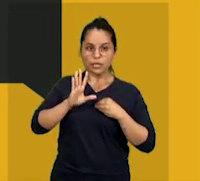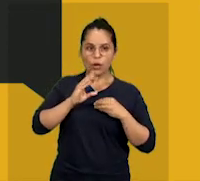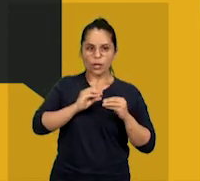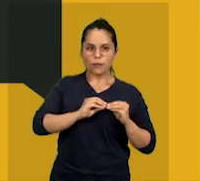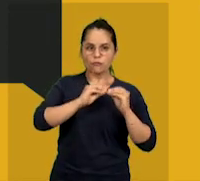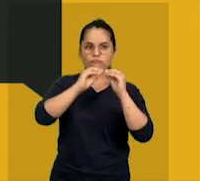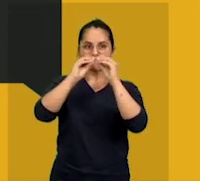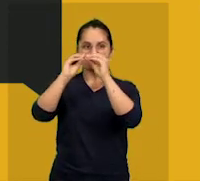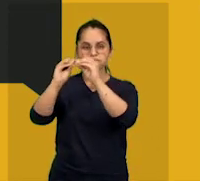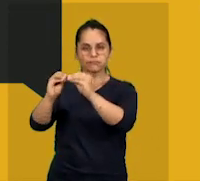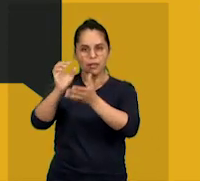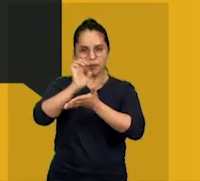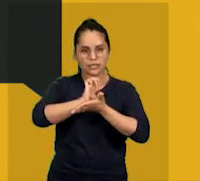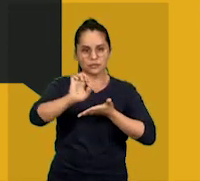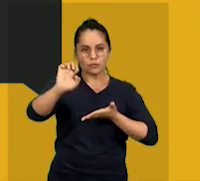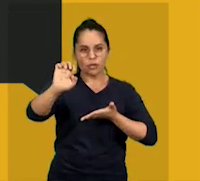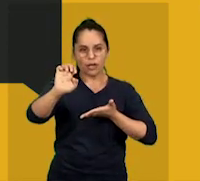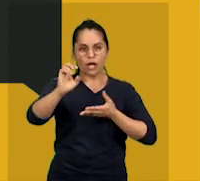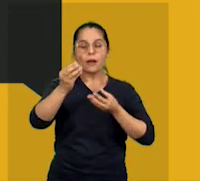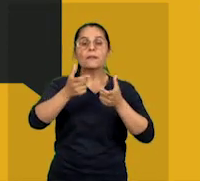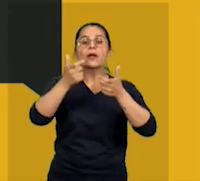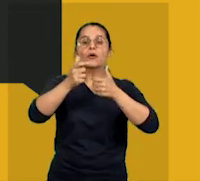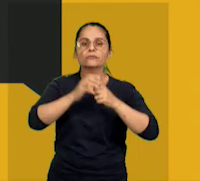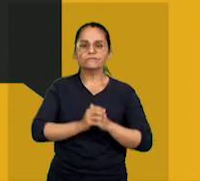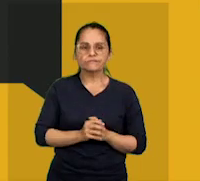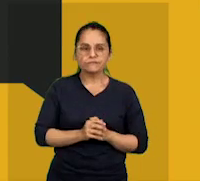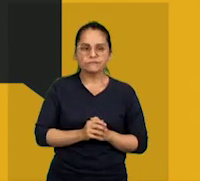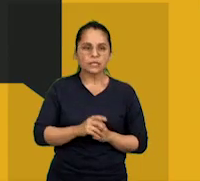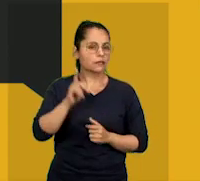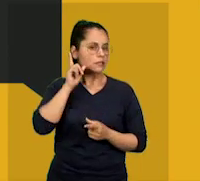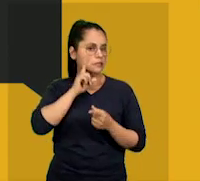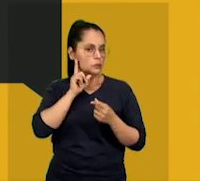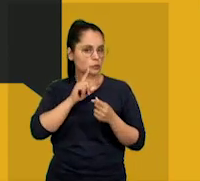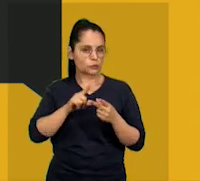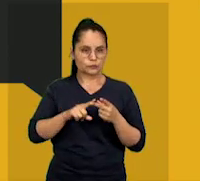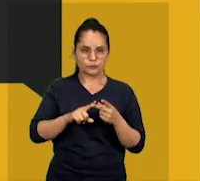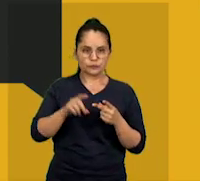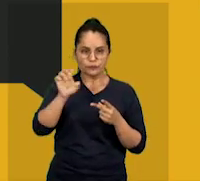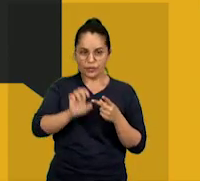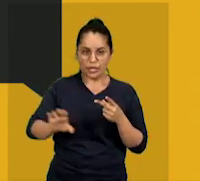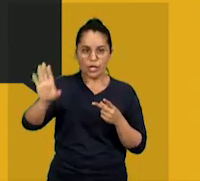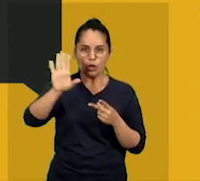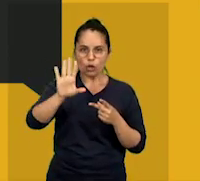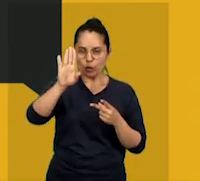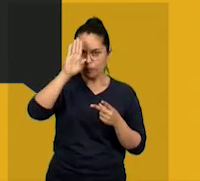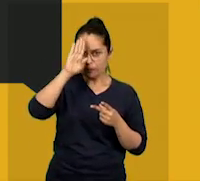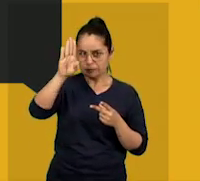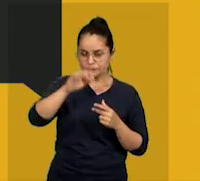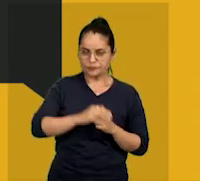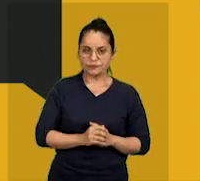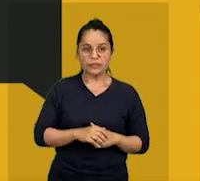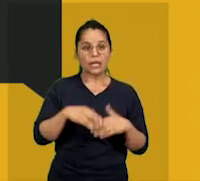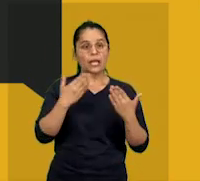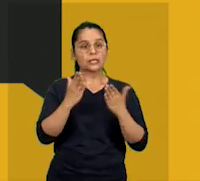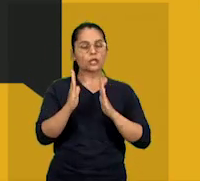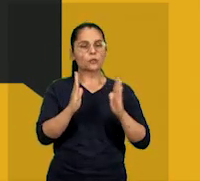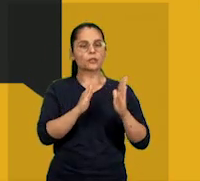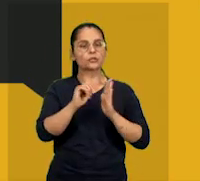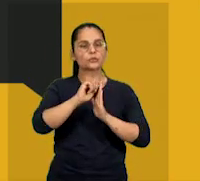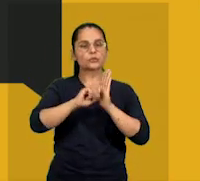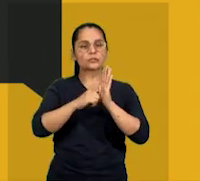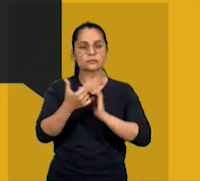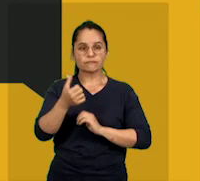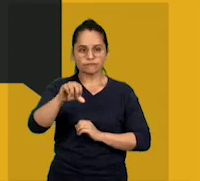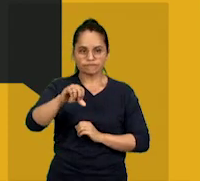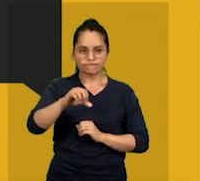exportação. E para onde que ia esse café? Ia para Estados Unidos, ia para a Europa principalmente. Nesse período do século